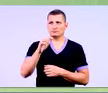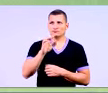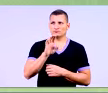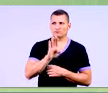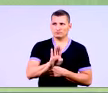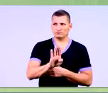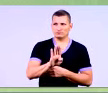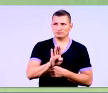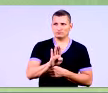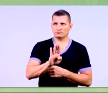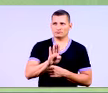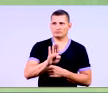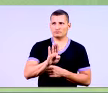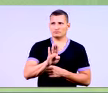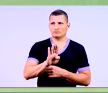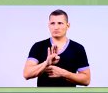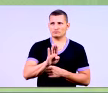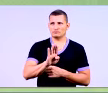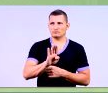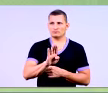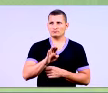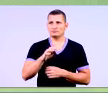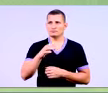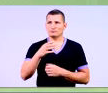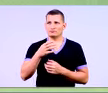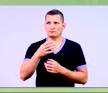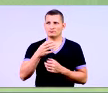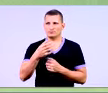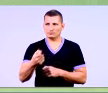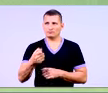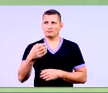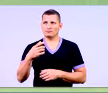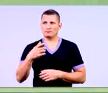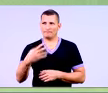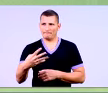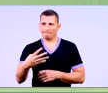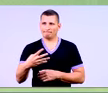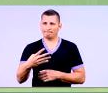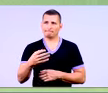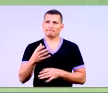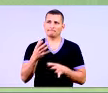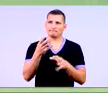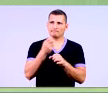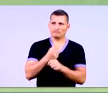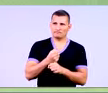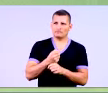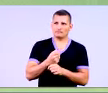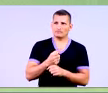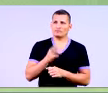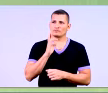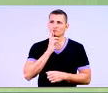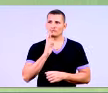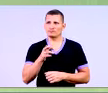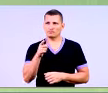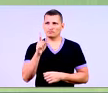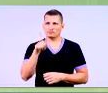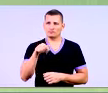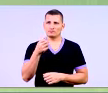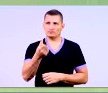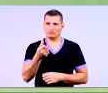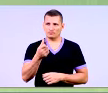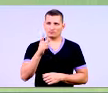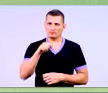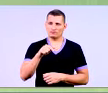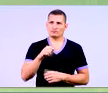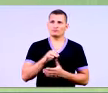b recebe 4 se eu estou somando o resultado disso vai ser 6 em apenas uma